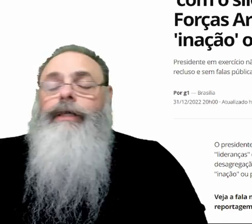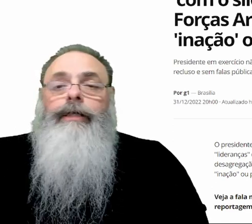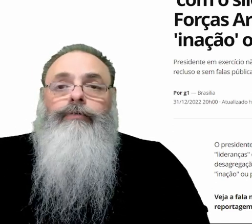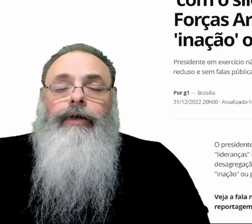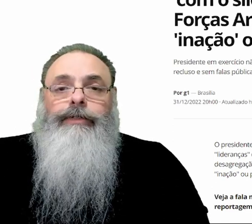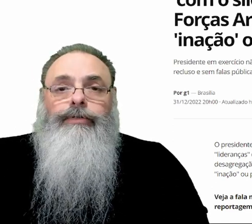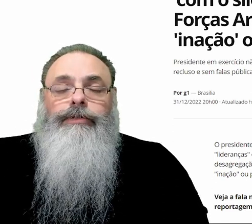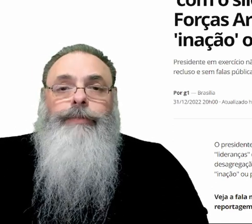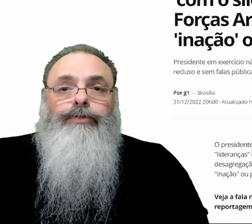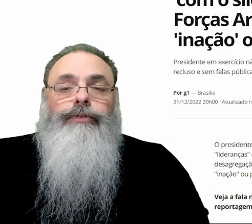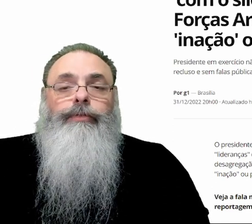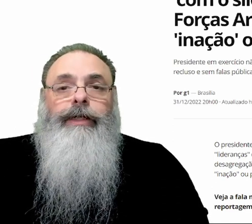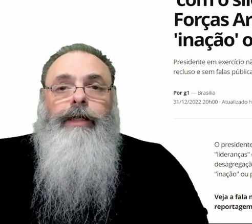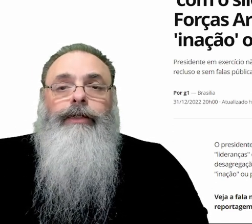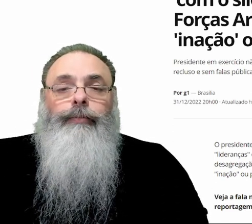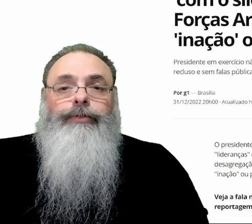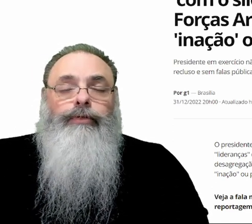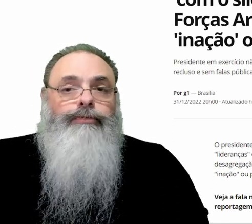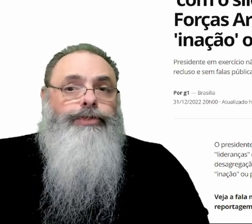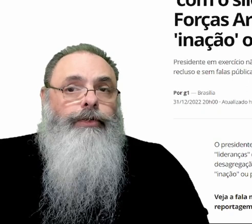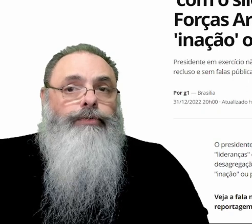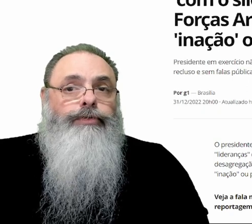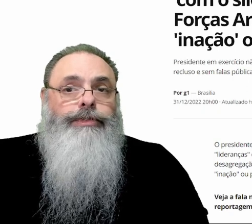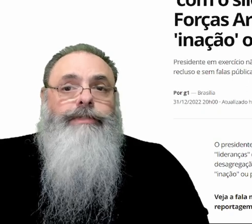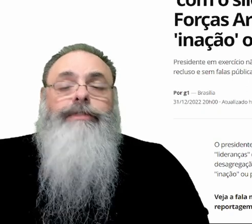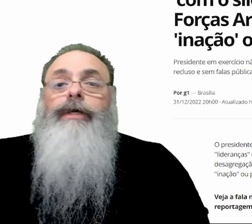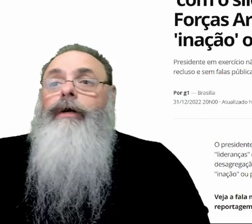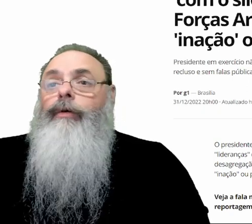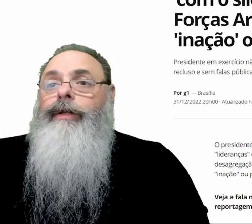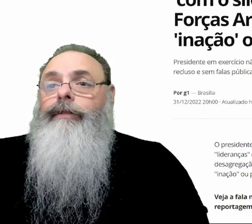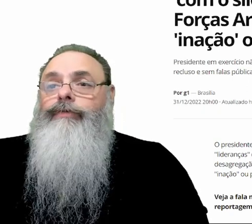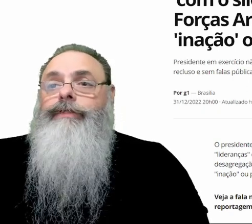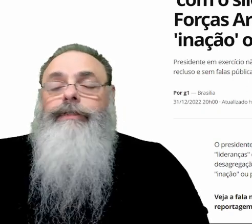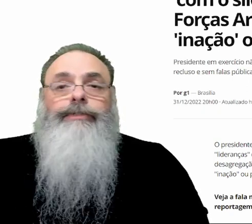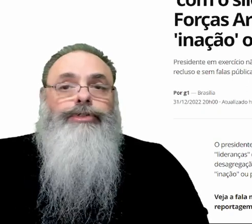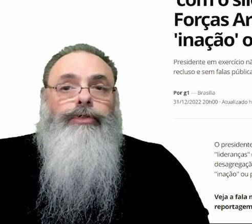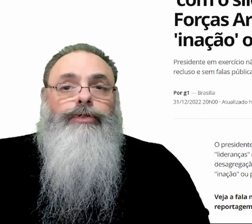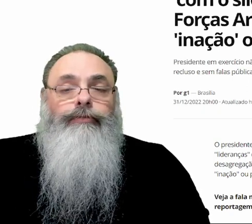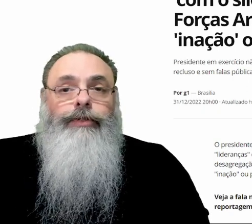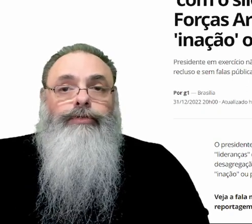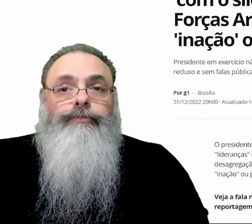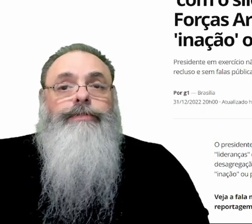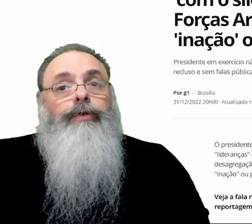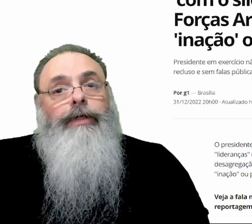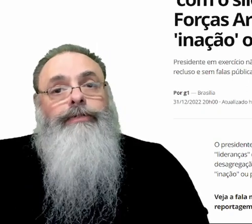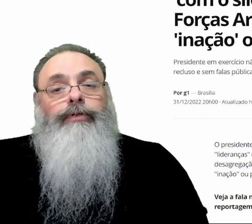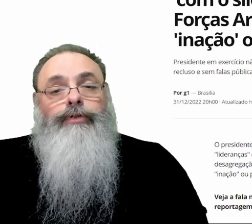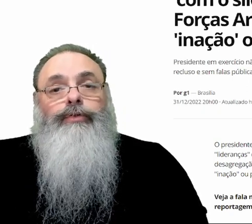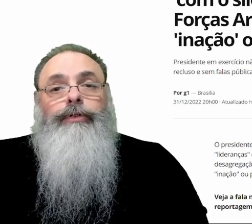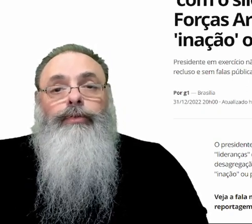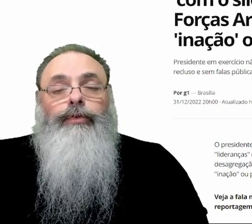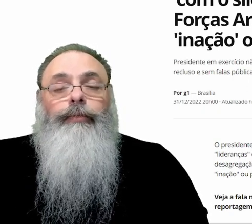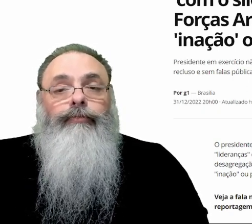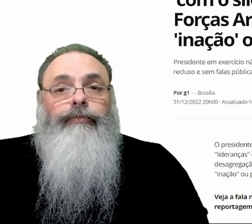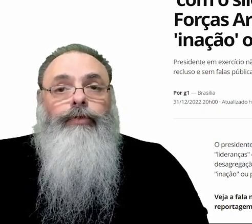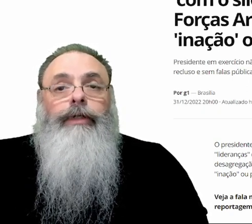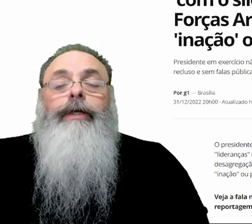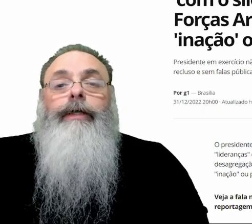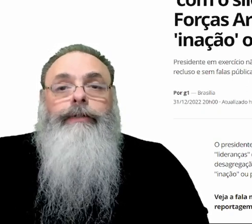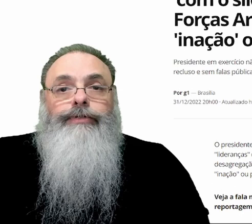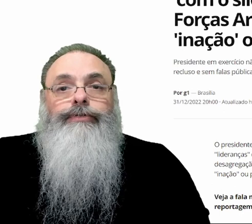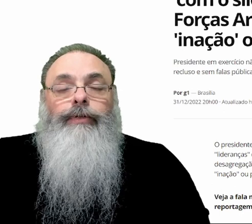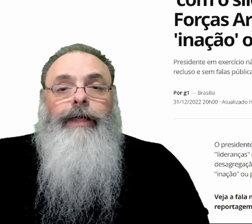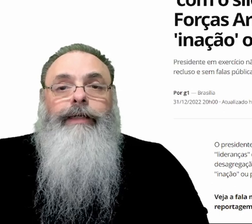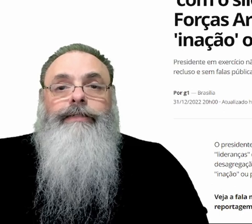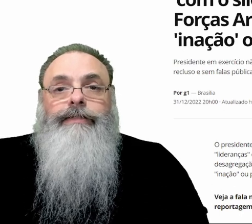e várias outras pessoas, obrigado aí ao pessoal que sugeriu as notícias, obrigado a você que está assistindo o nosso vídeo, se você gosta do nosso conteúdo, por favor,